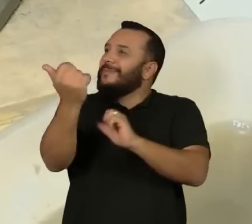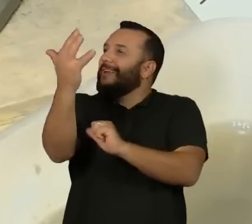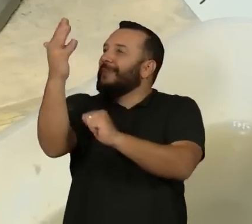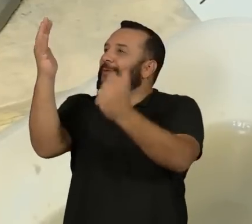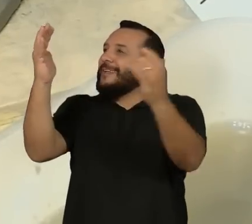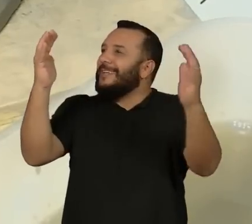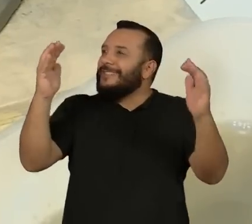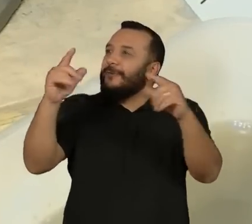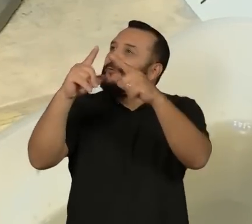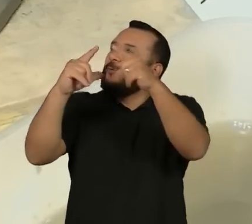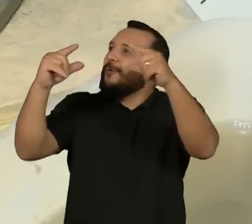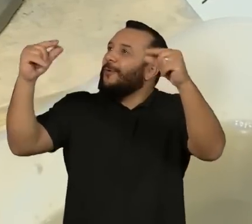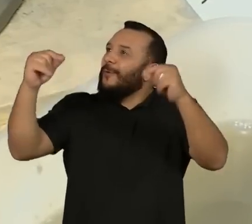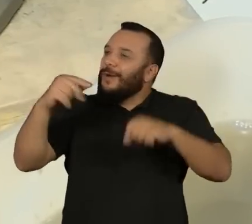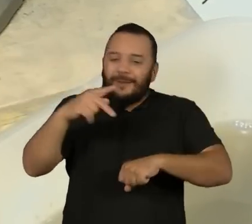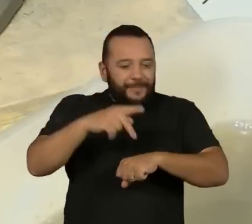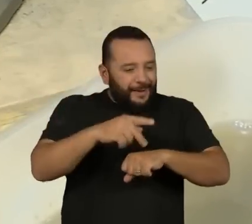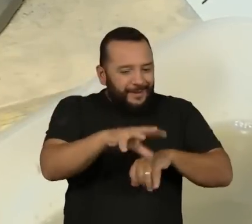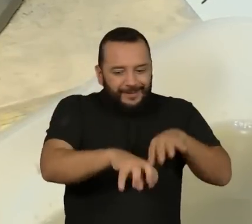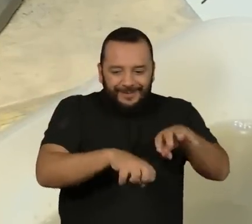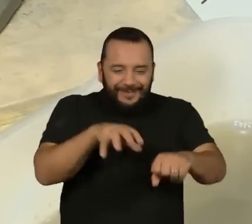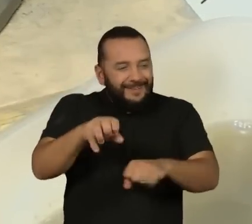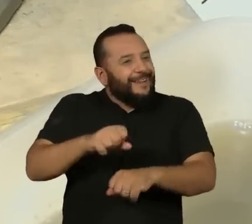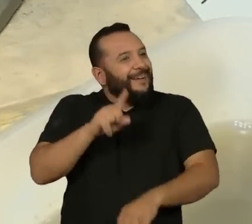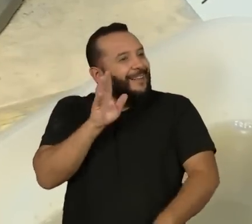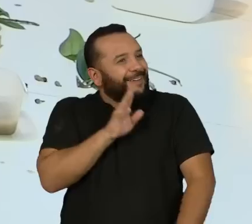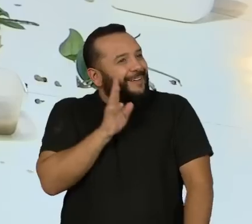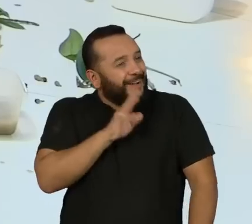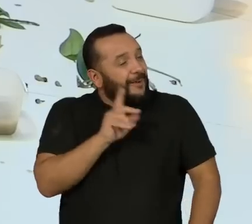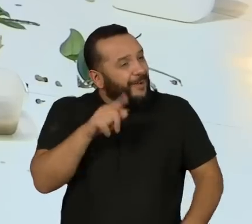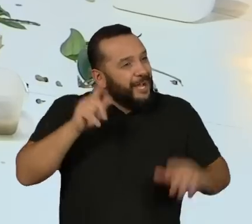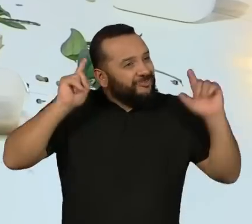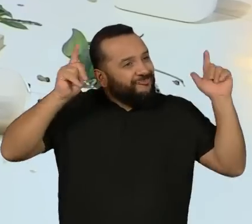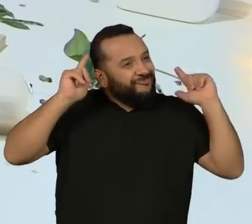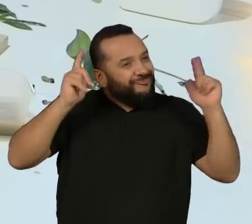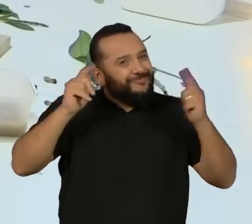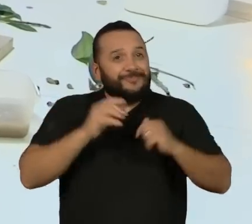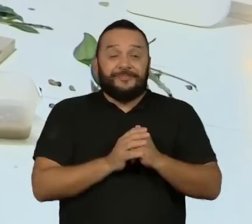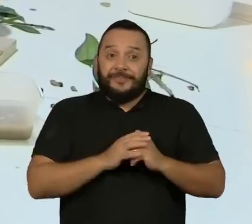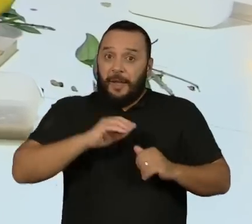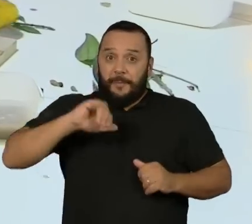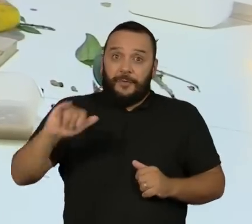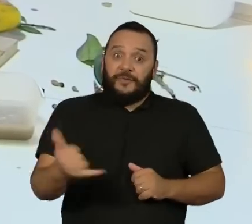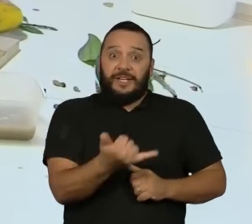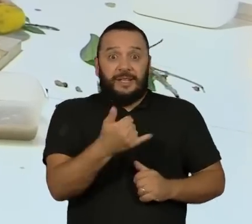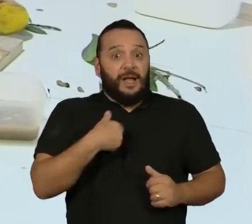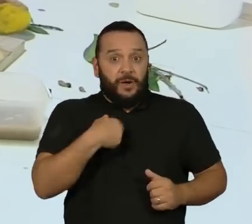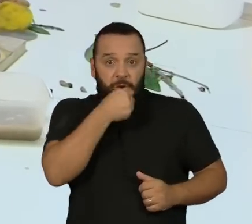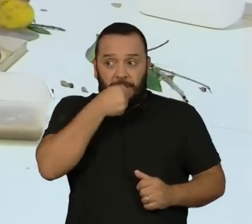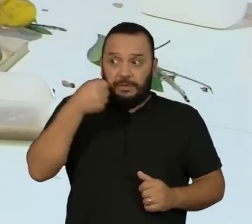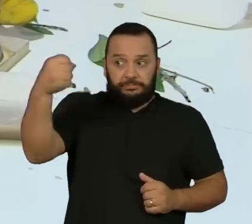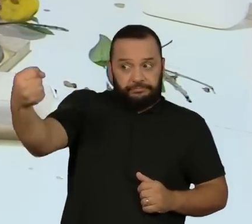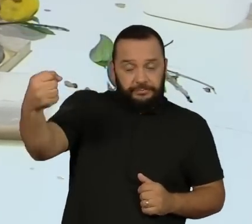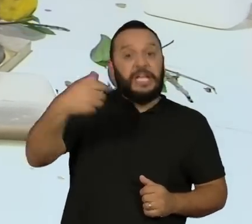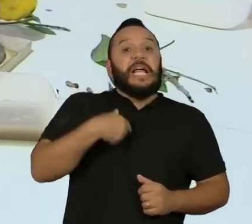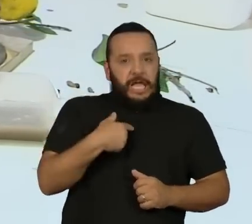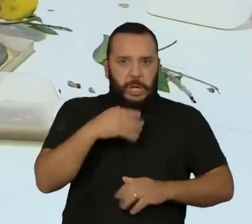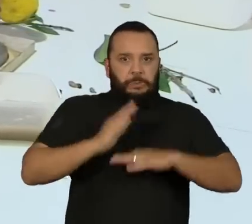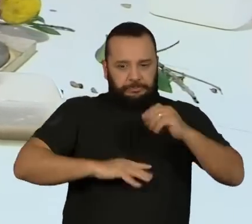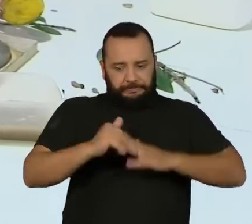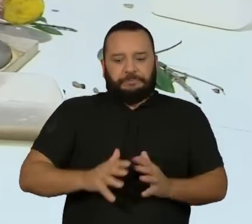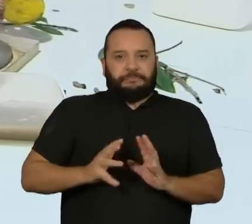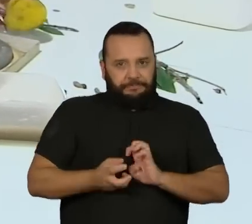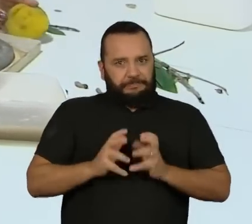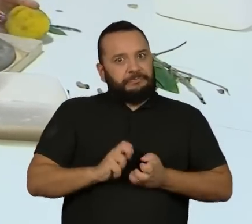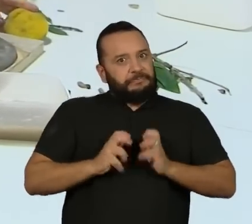eles é um divertimento, né? Então agora, gente, vou aproveitar, dar uma pausa, vou entregar o microfone para a produção, porque eu agora,